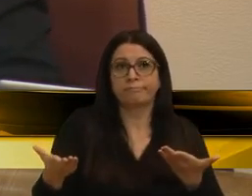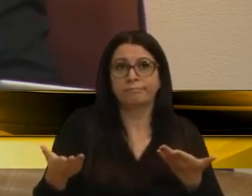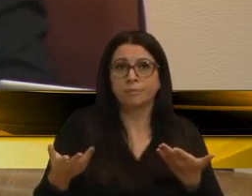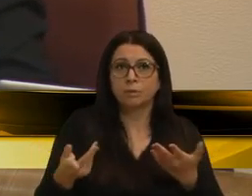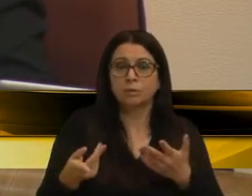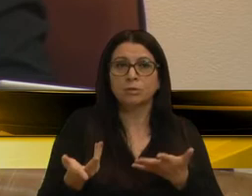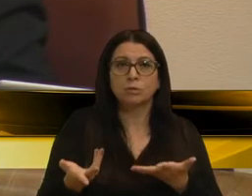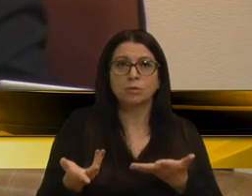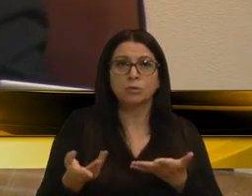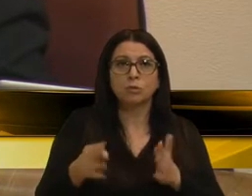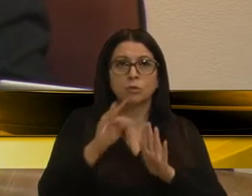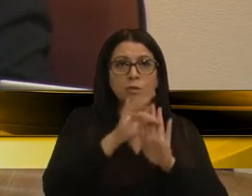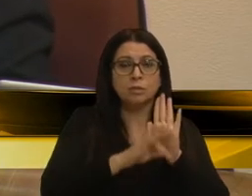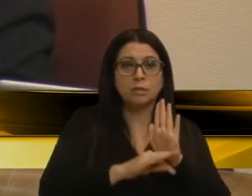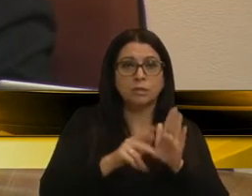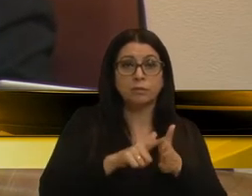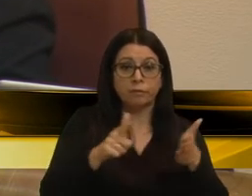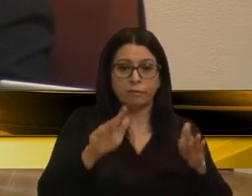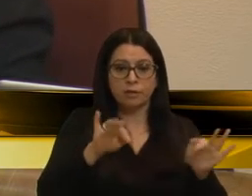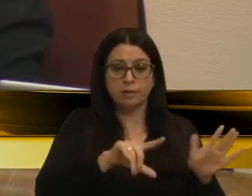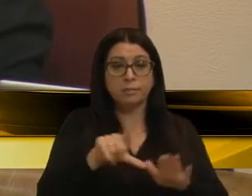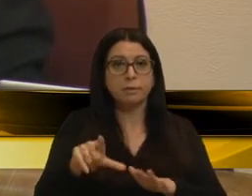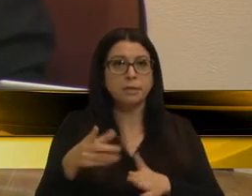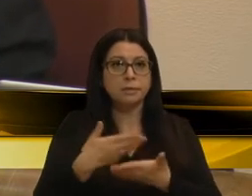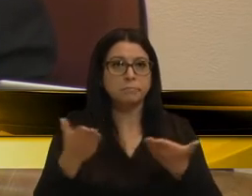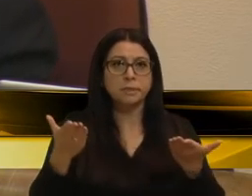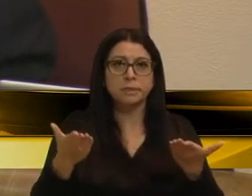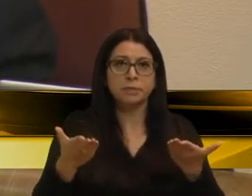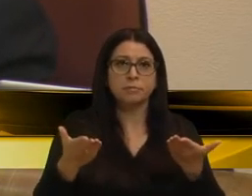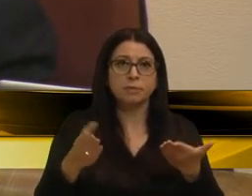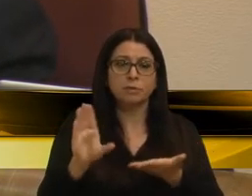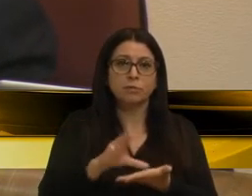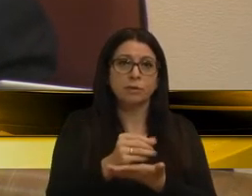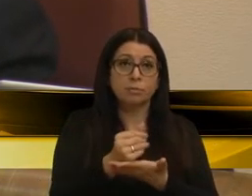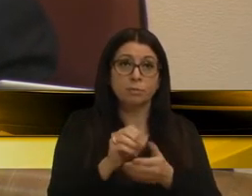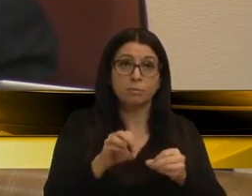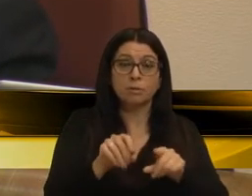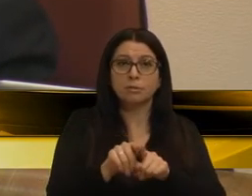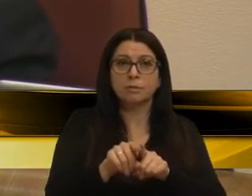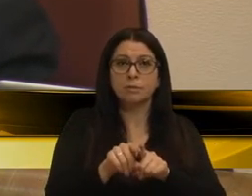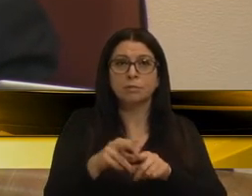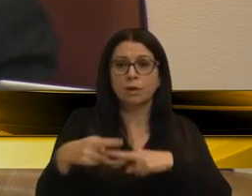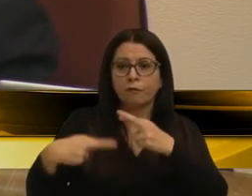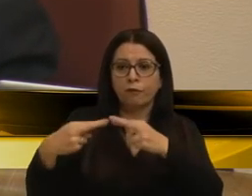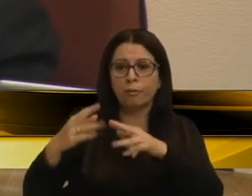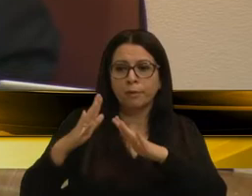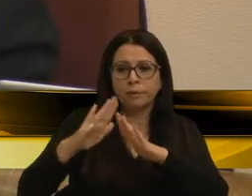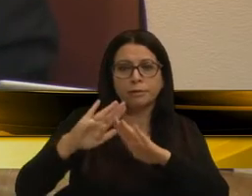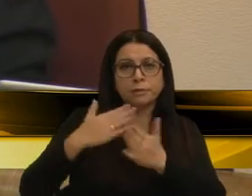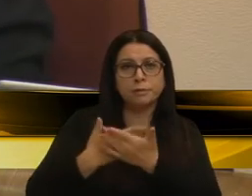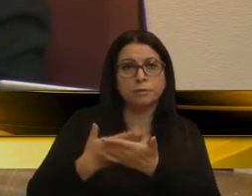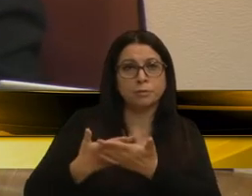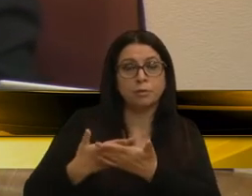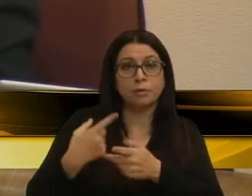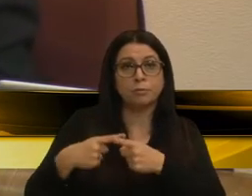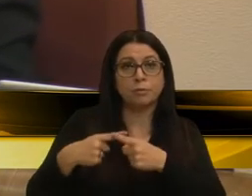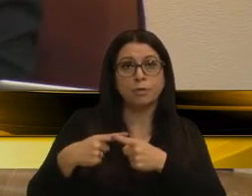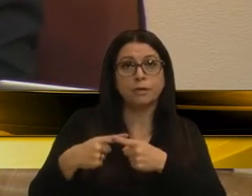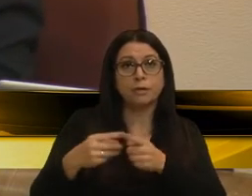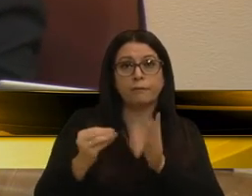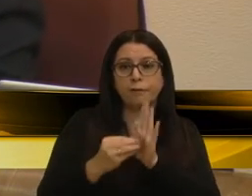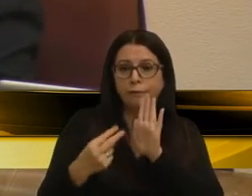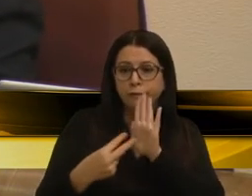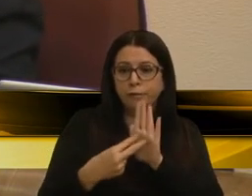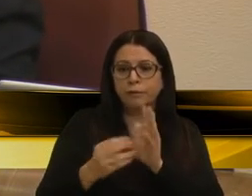matéria dos jornais no final de semana, se perdeu uma verba para a área de educação, para a reforma de escolas, por desatenção,